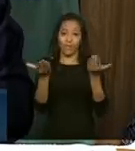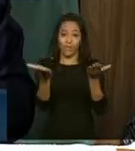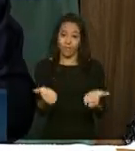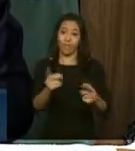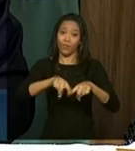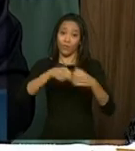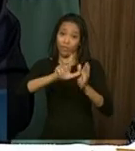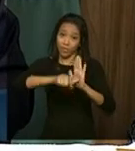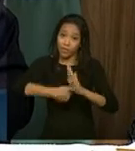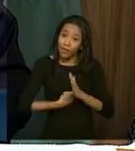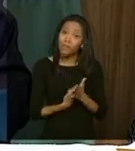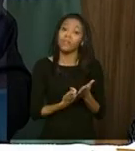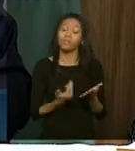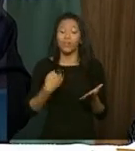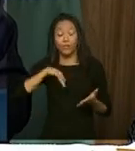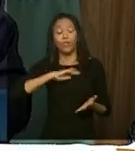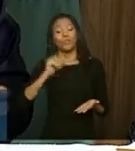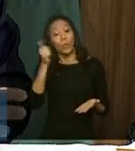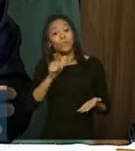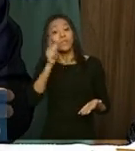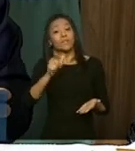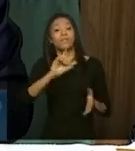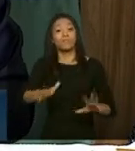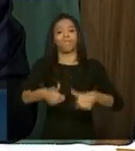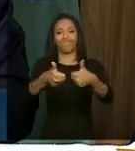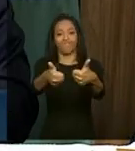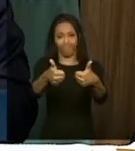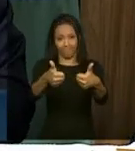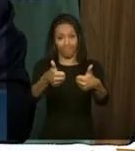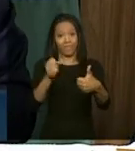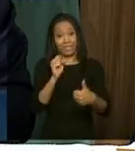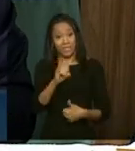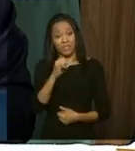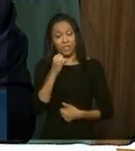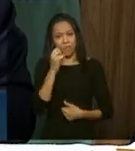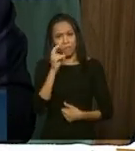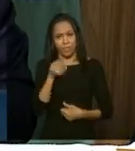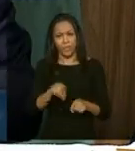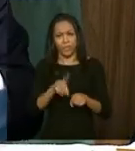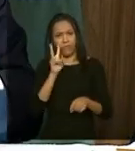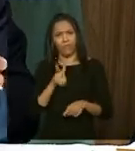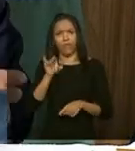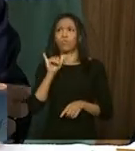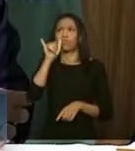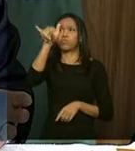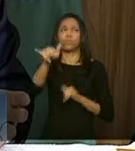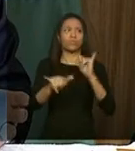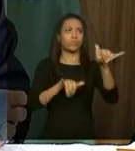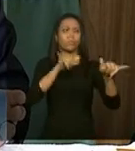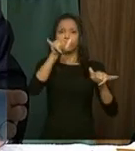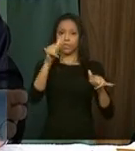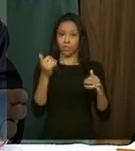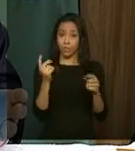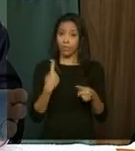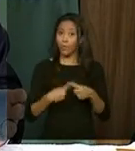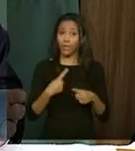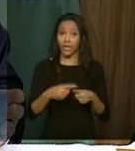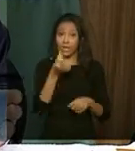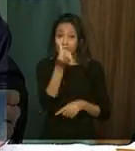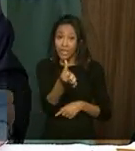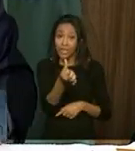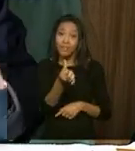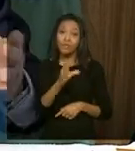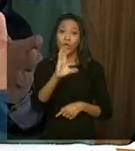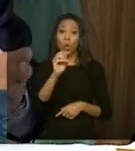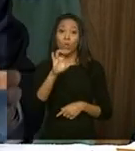nossa infraestrutura e porque nós ganhamos muito mais escala, né? Se a gente olha os nossos aeroportos, por que nós conseguimos entregar 6